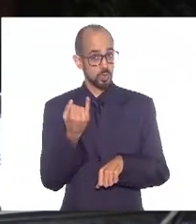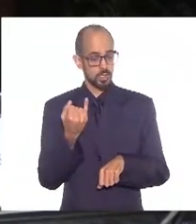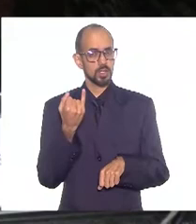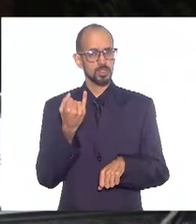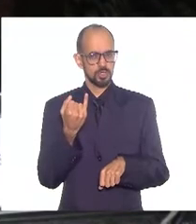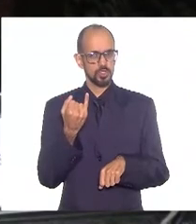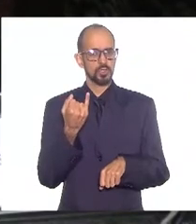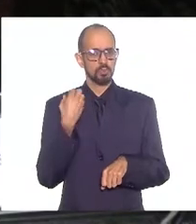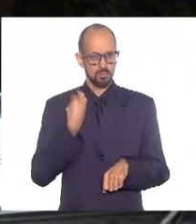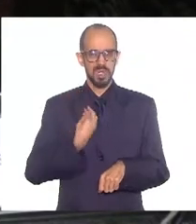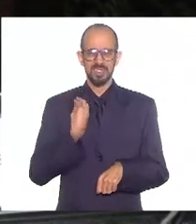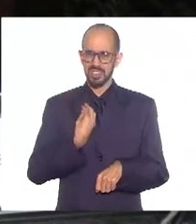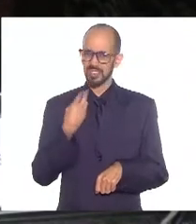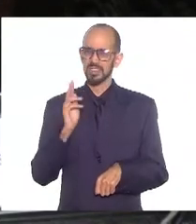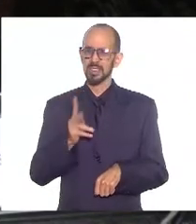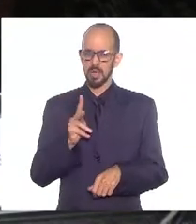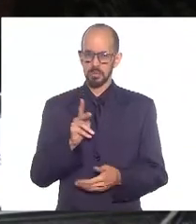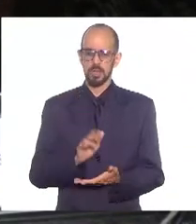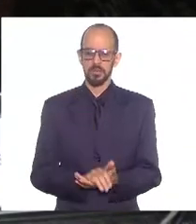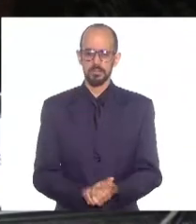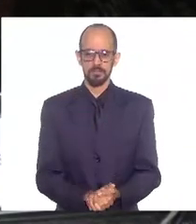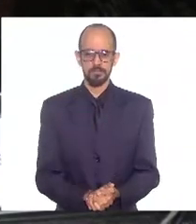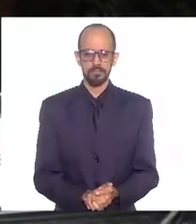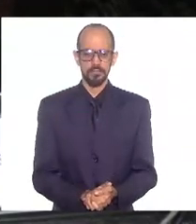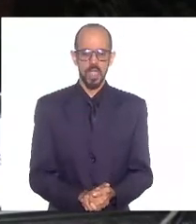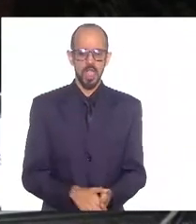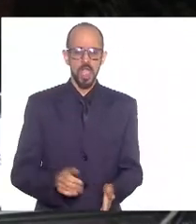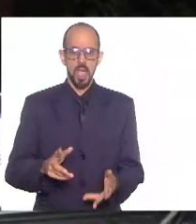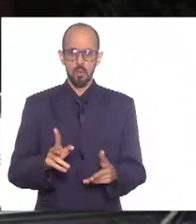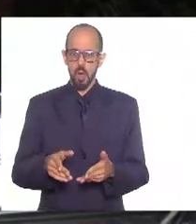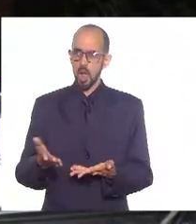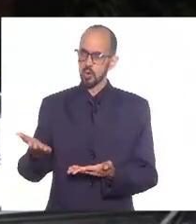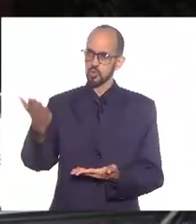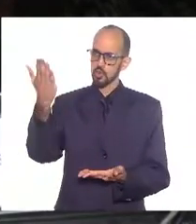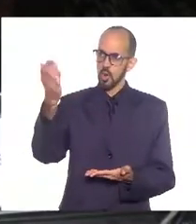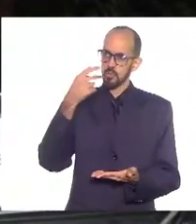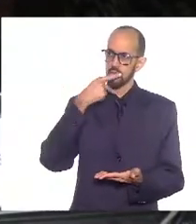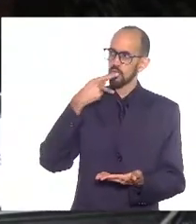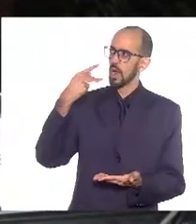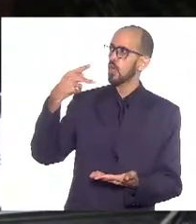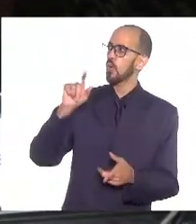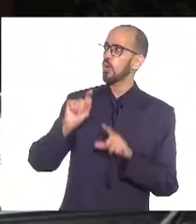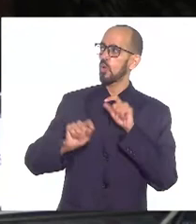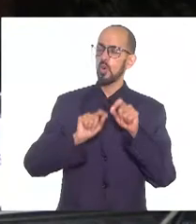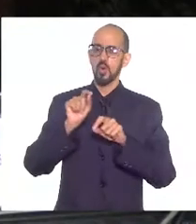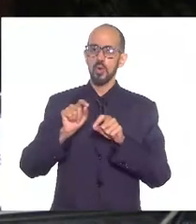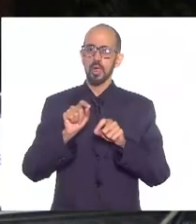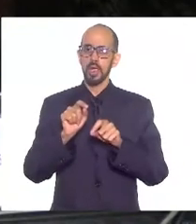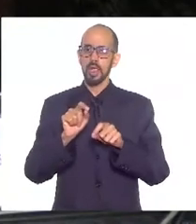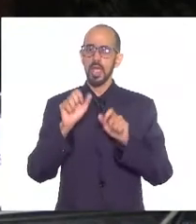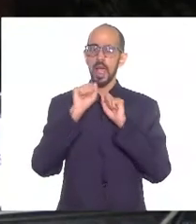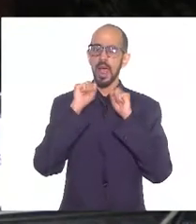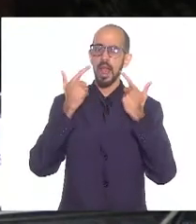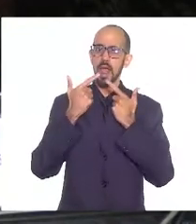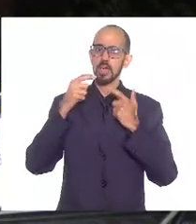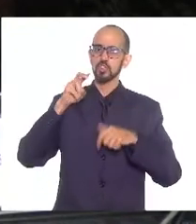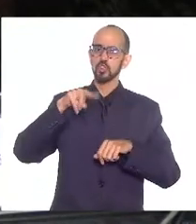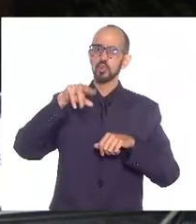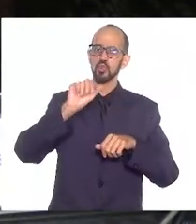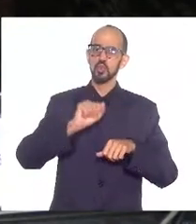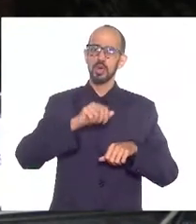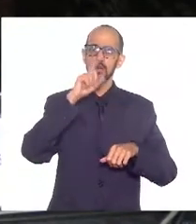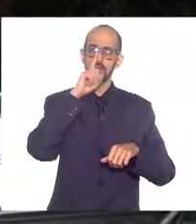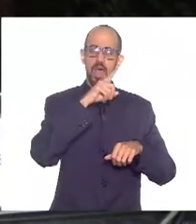e presente sempre. Quando Vossa Excelência diz que a Assembleia Legislativa nunca faltou